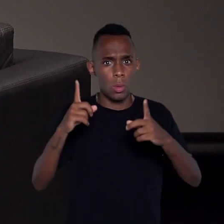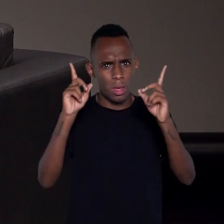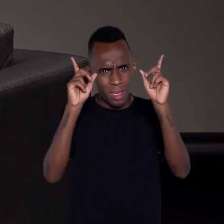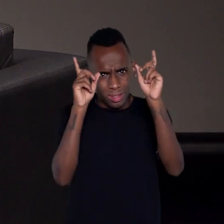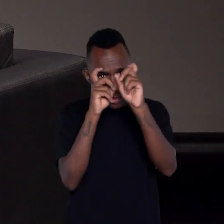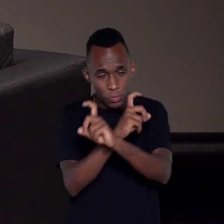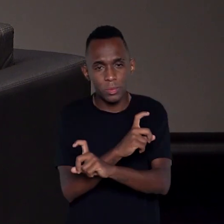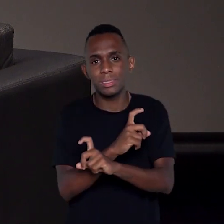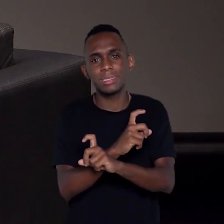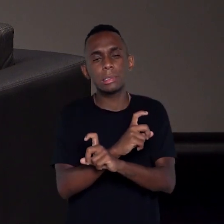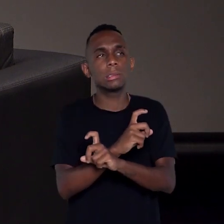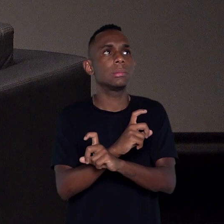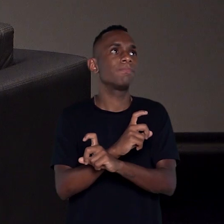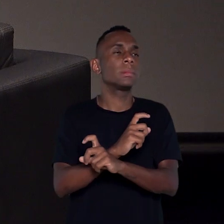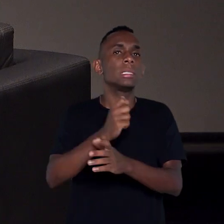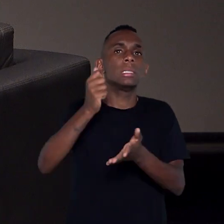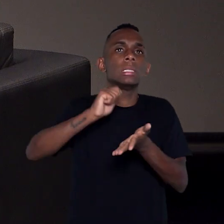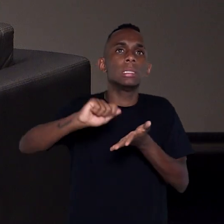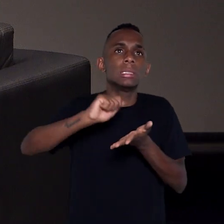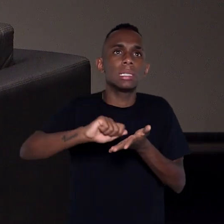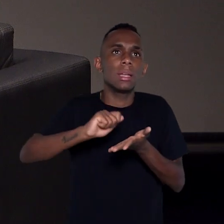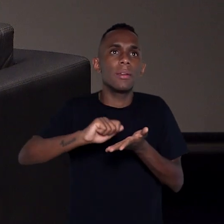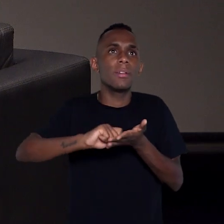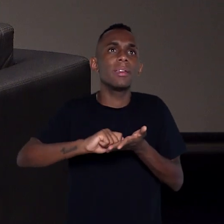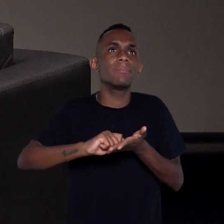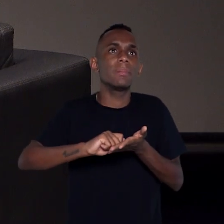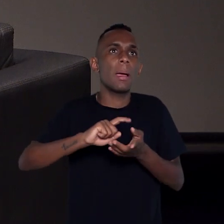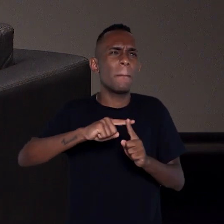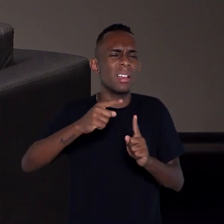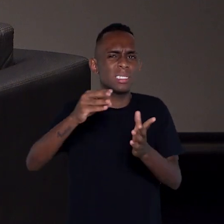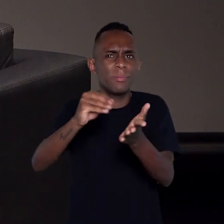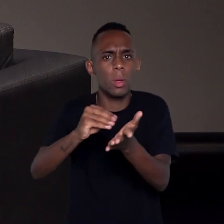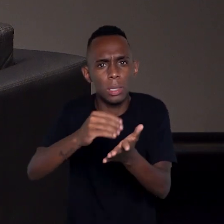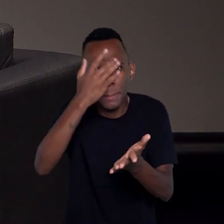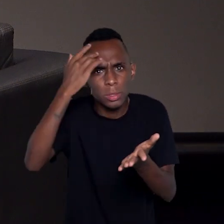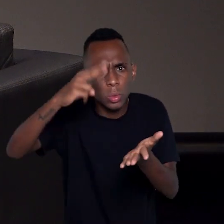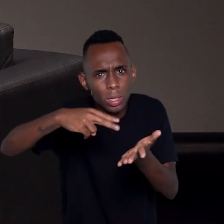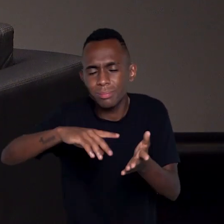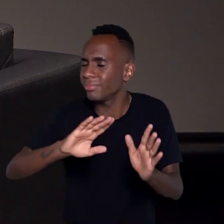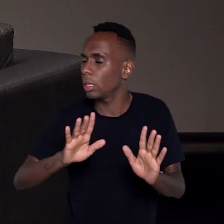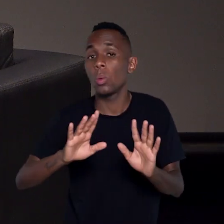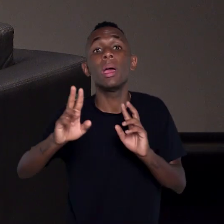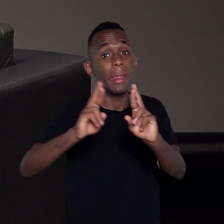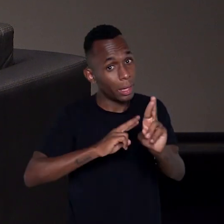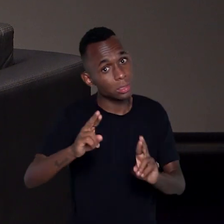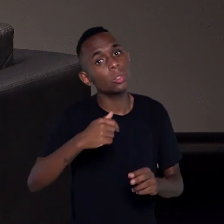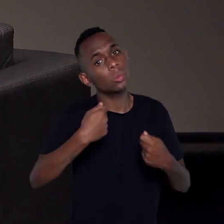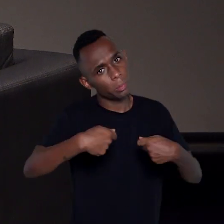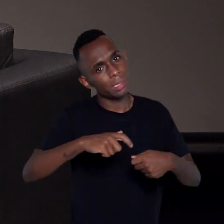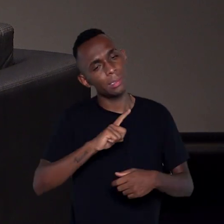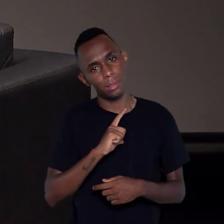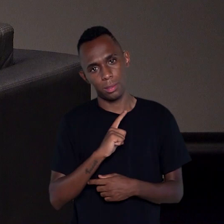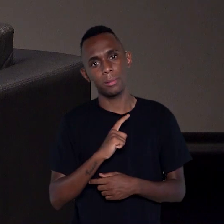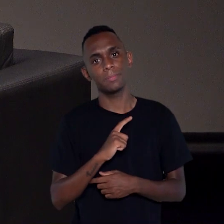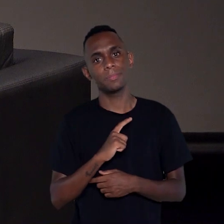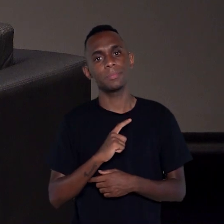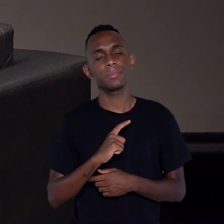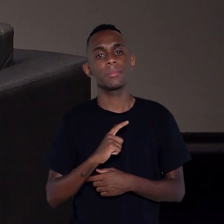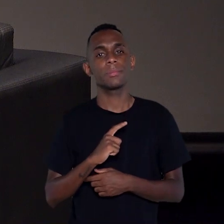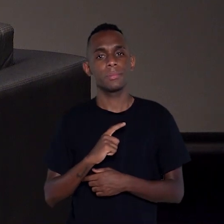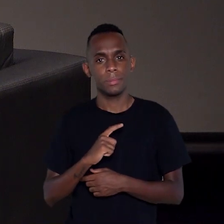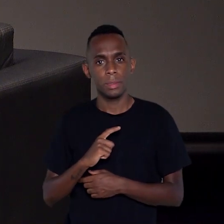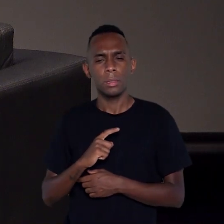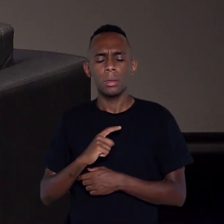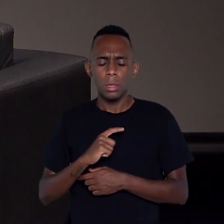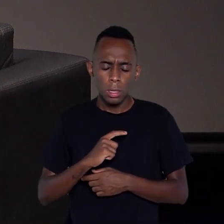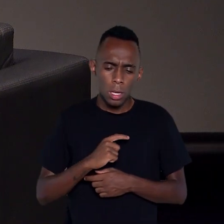não escrever pensando naquele que será seu interlocutor, depois que você escreve. É